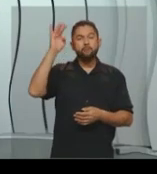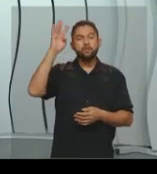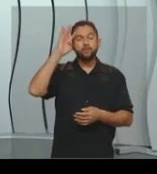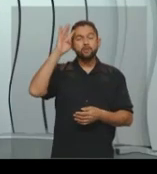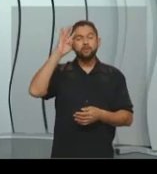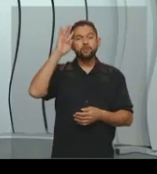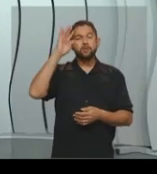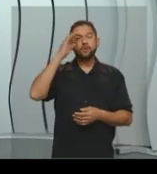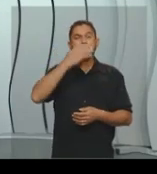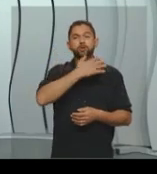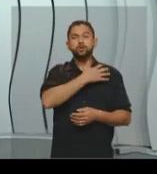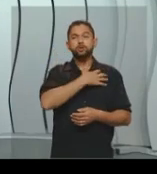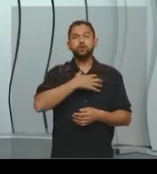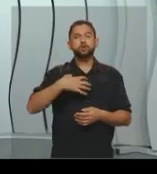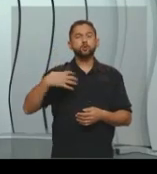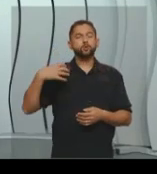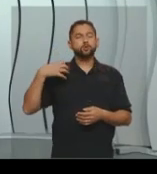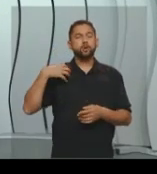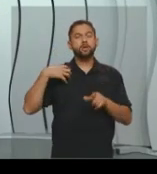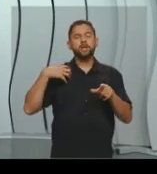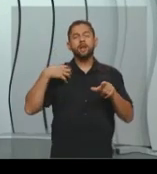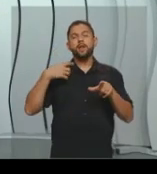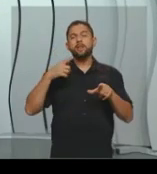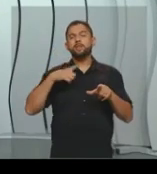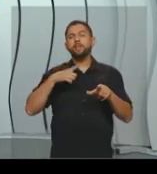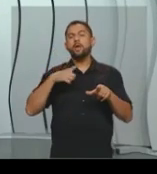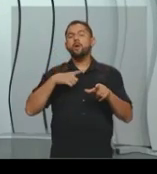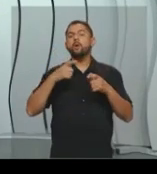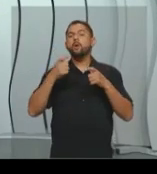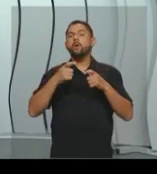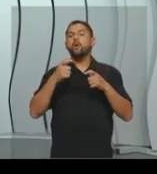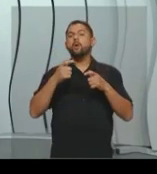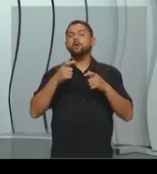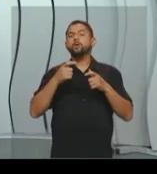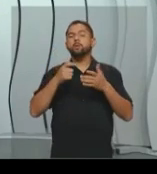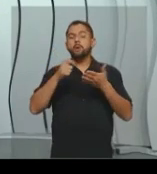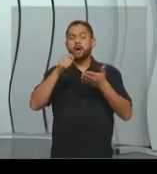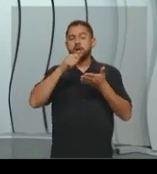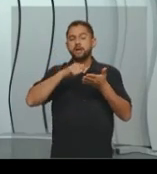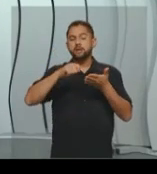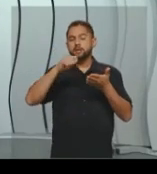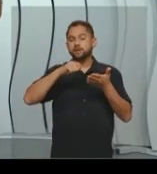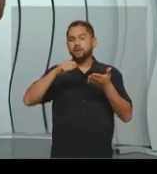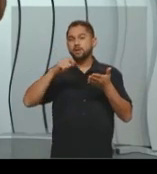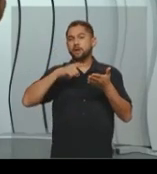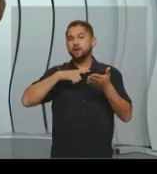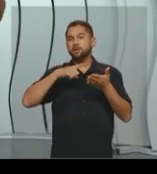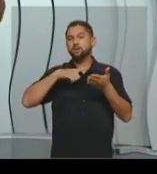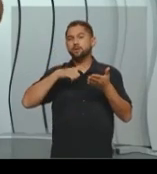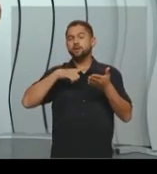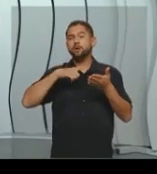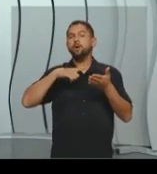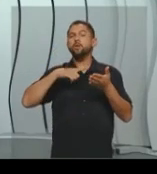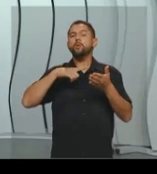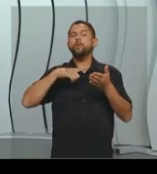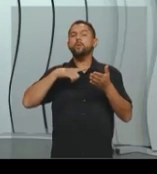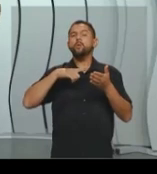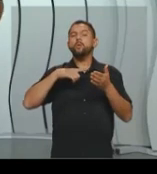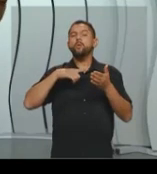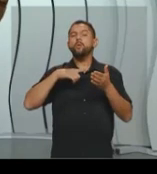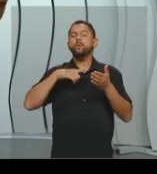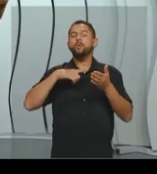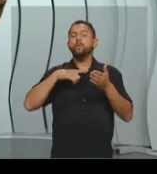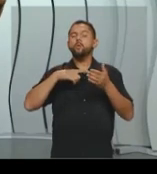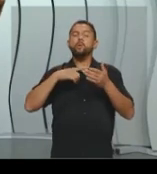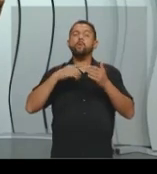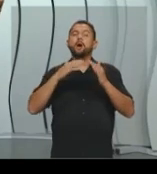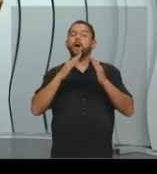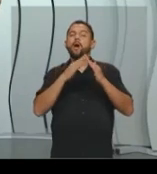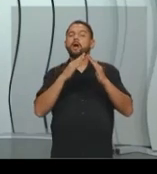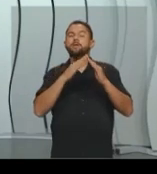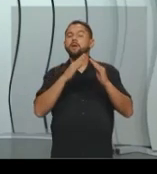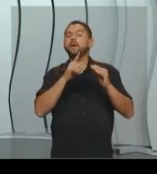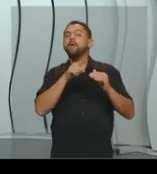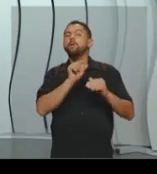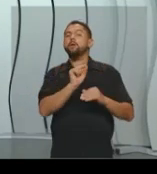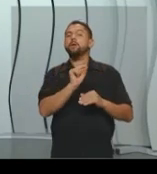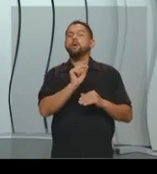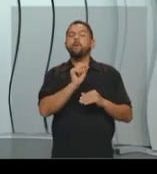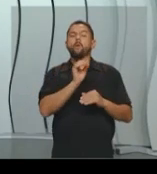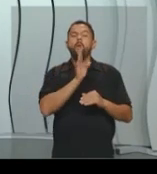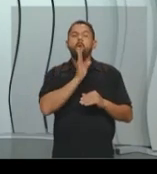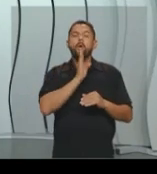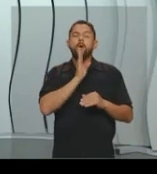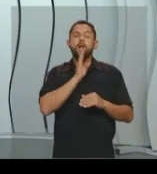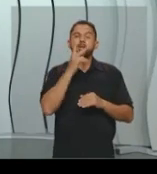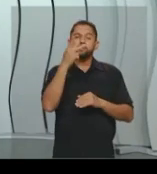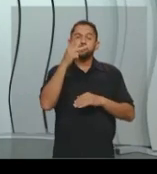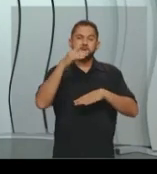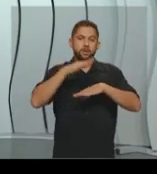ela é inspirada por uma inscrição que tinha no templo de Delfos, que é conheça-te a ti mesmo. Então, quem é